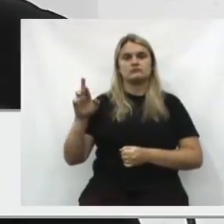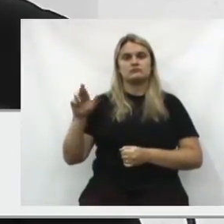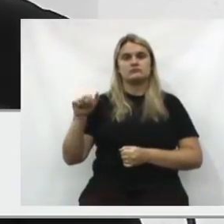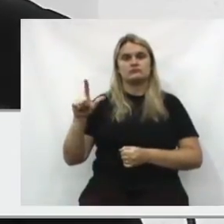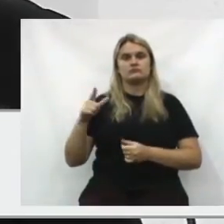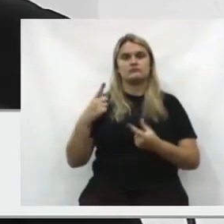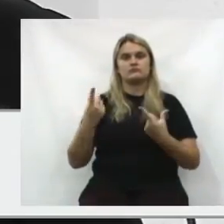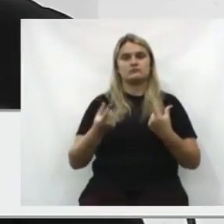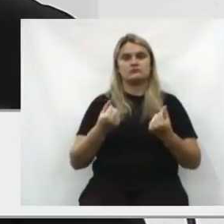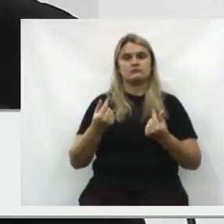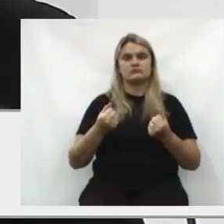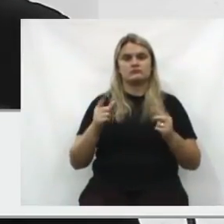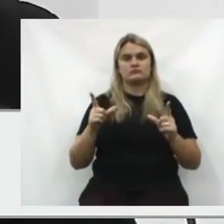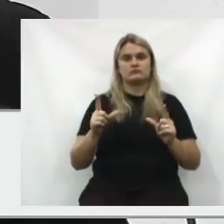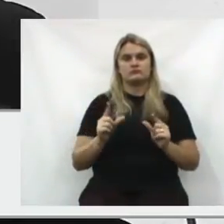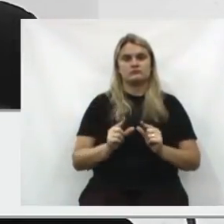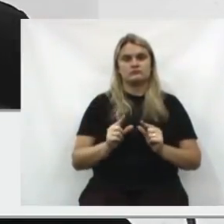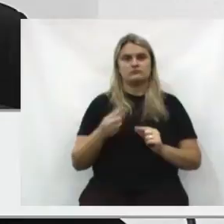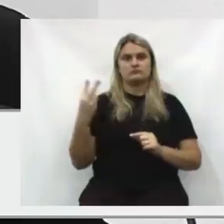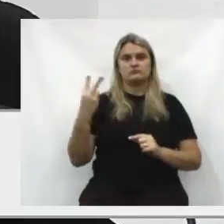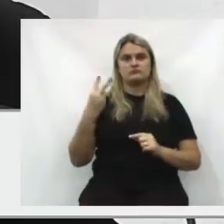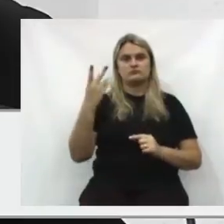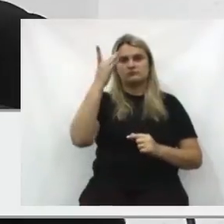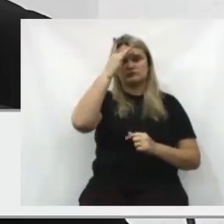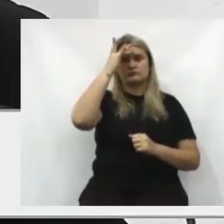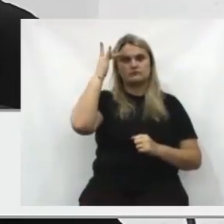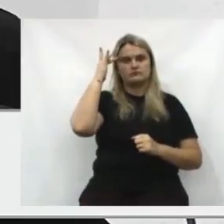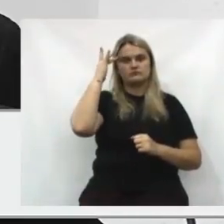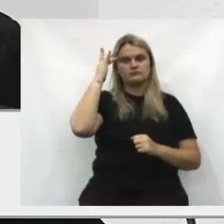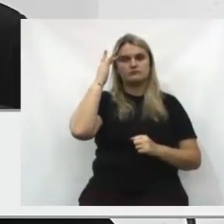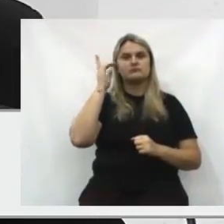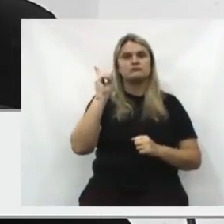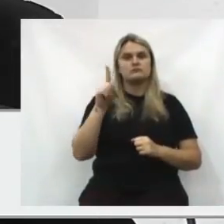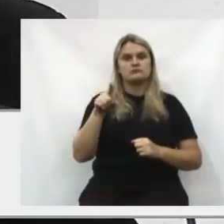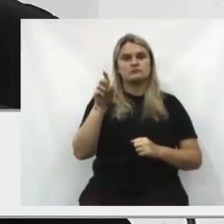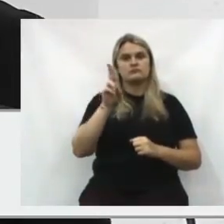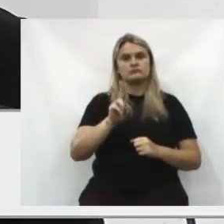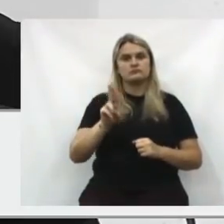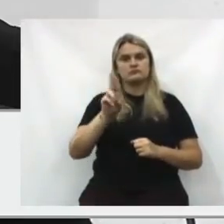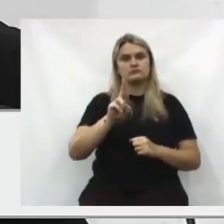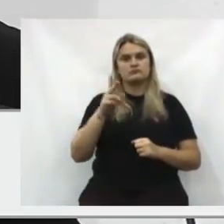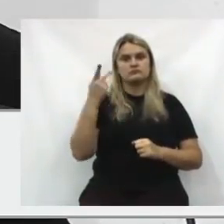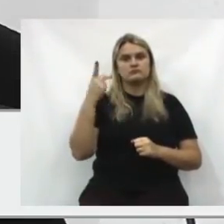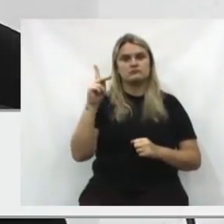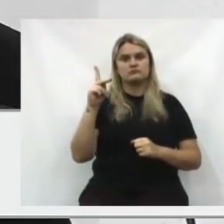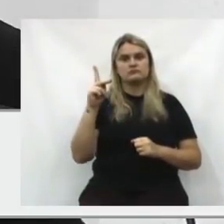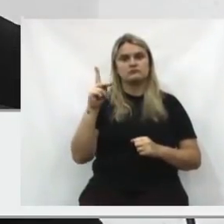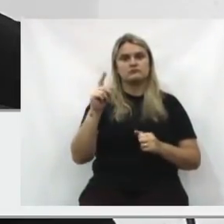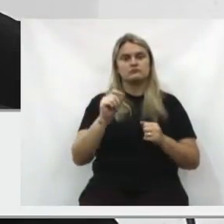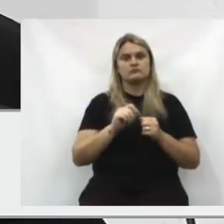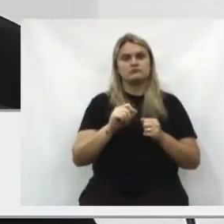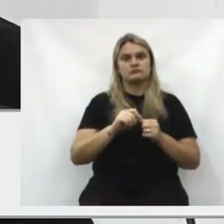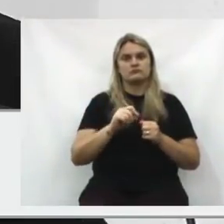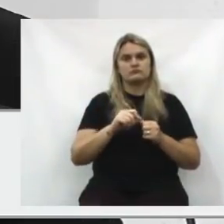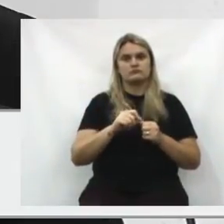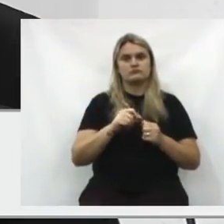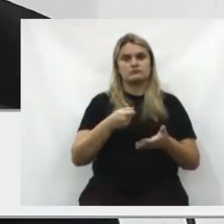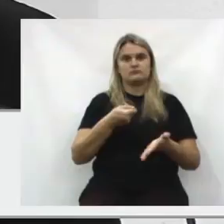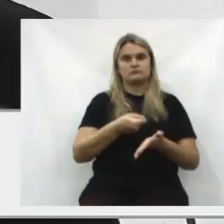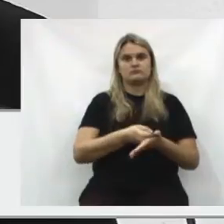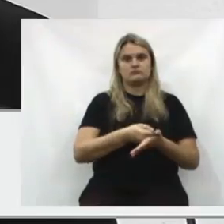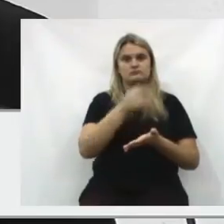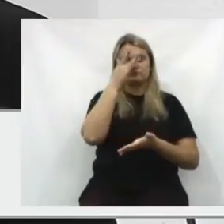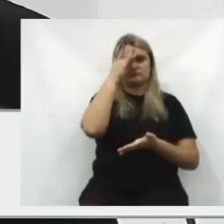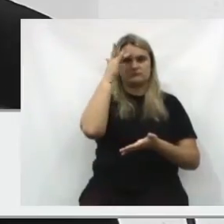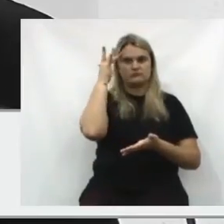do diretor-geral. O dinheiro economizado dessas 2 pessoas estará sendo utilizado para acertar o